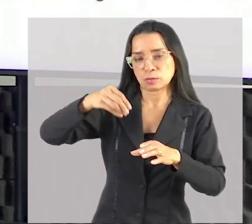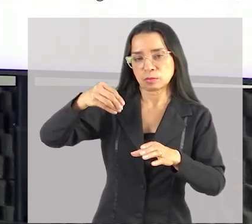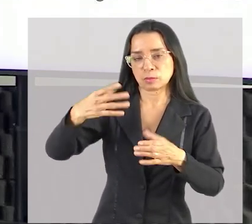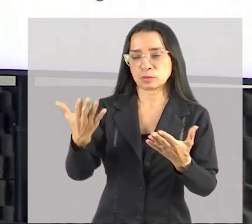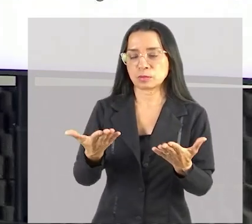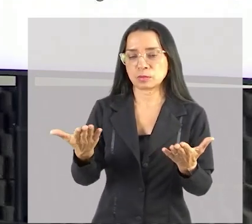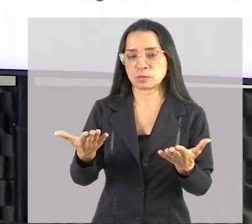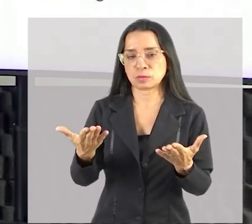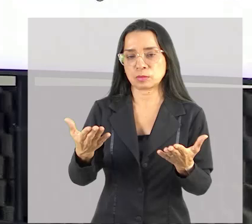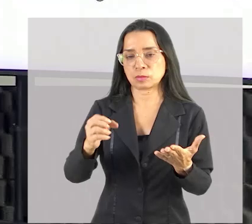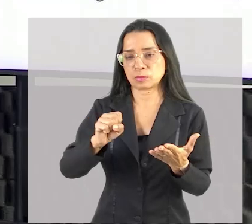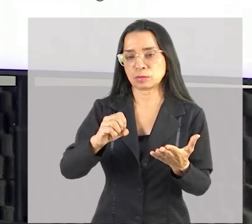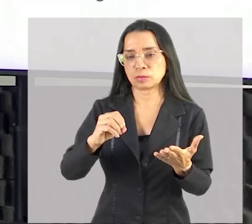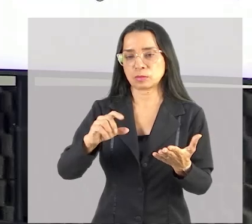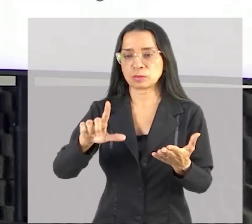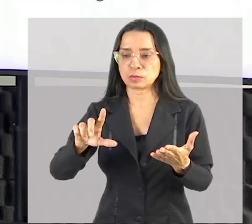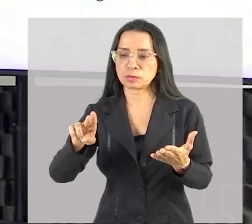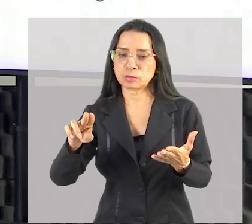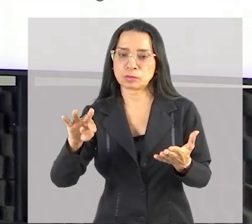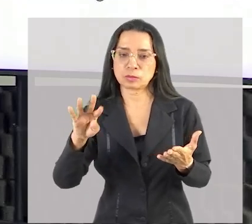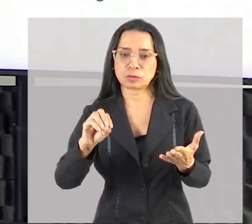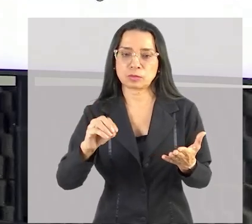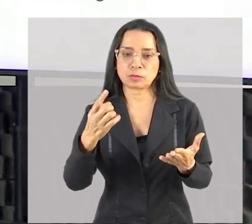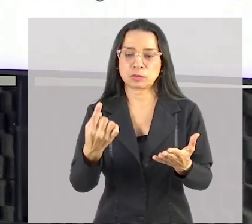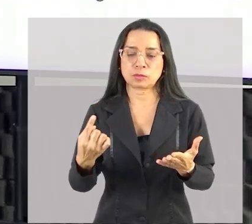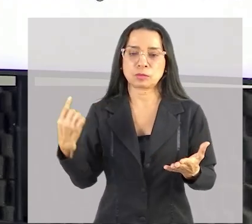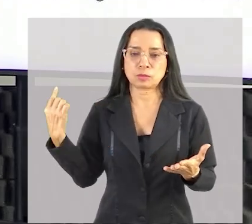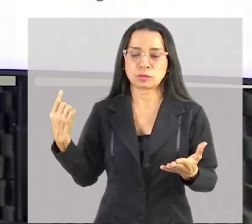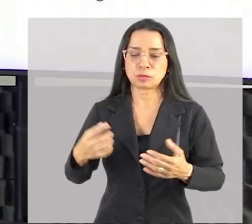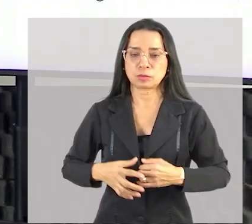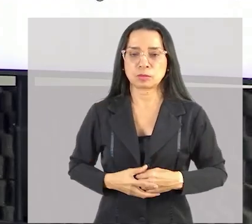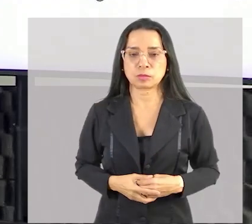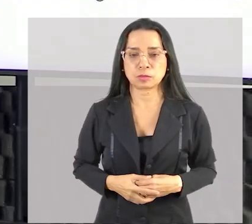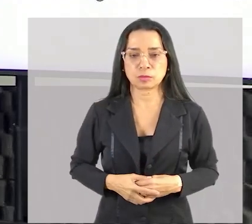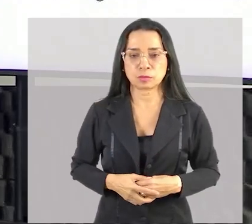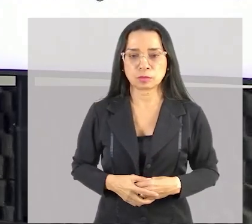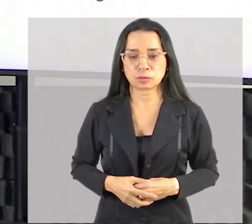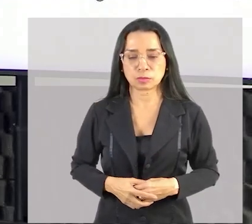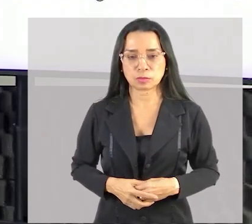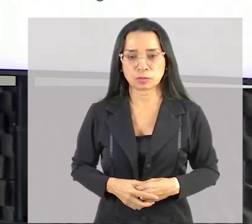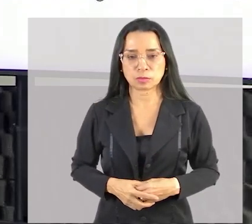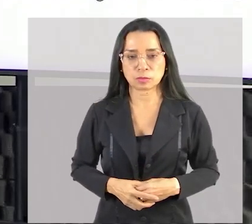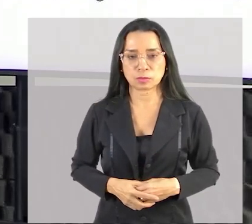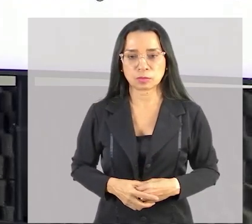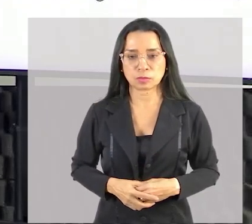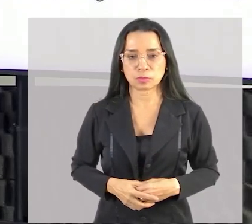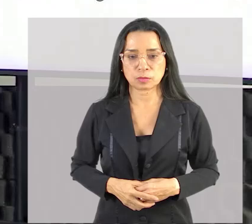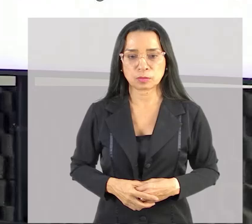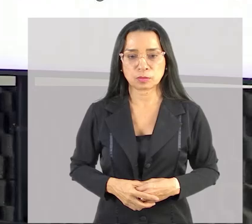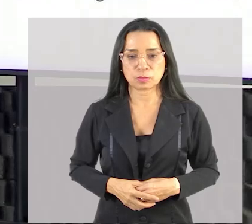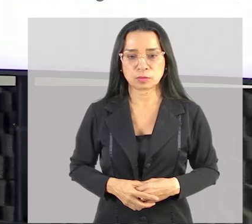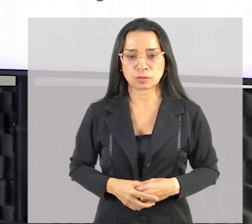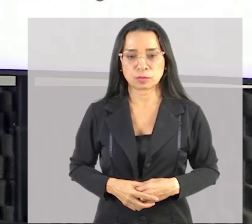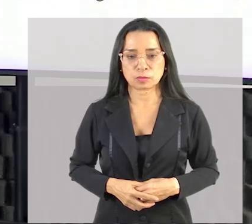E agora eu vou encher de soluto. Aqui eu tenho soluto, soluto, soluto, soluto, soluto.